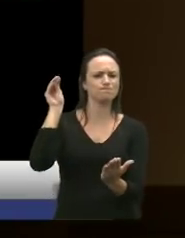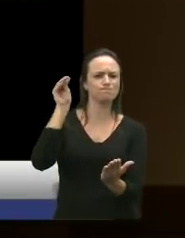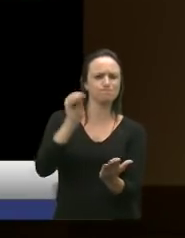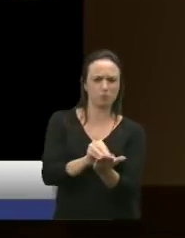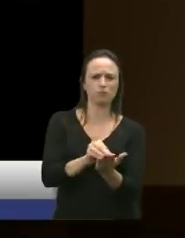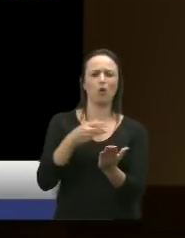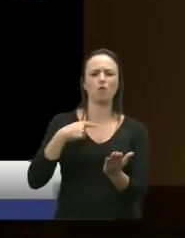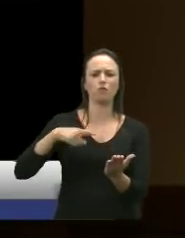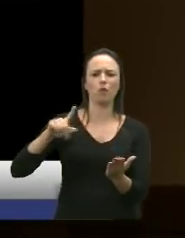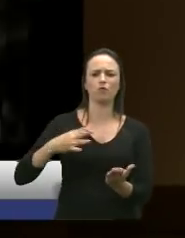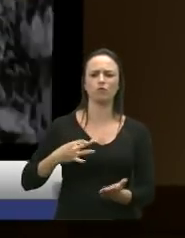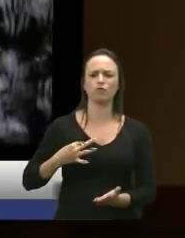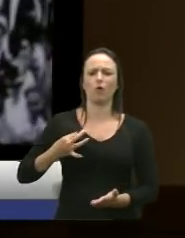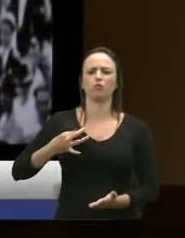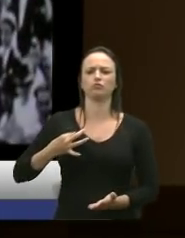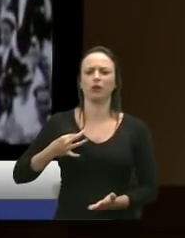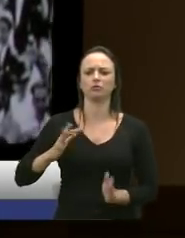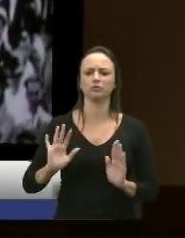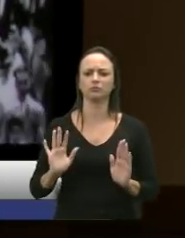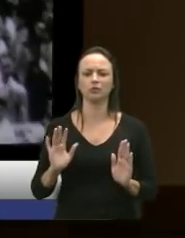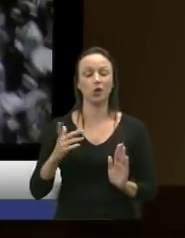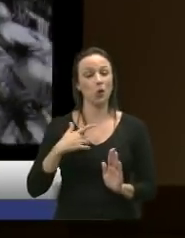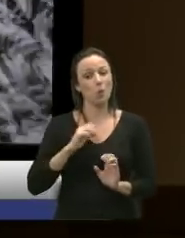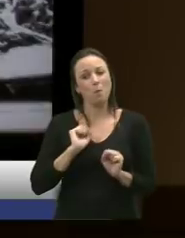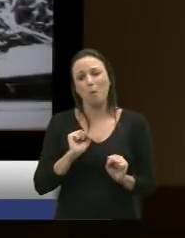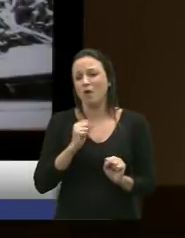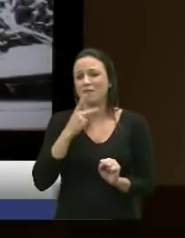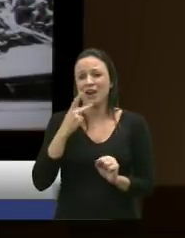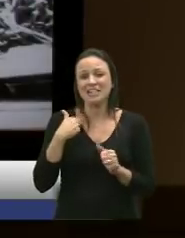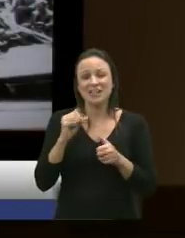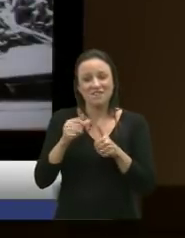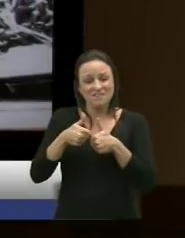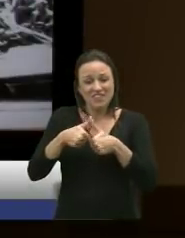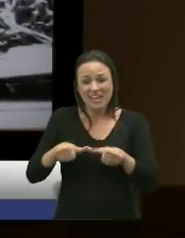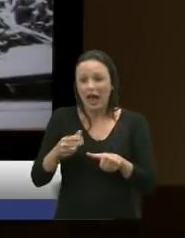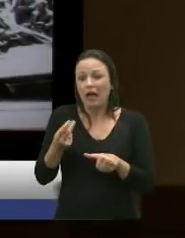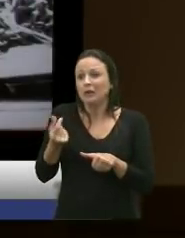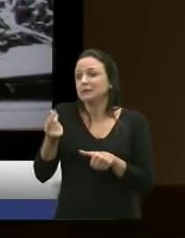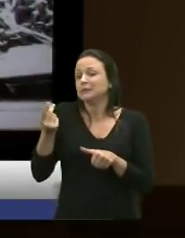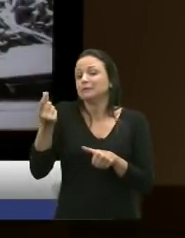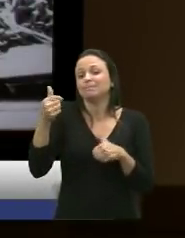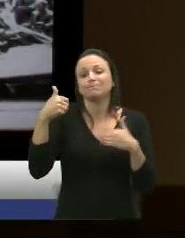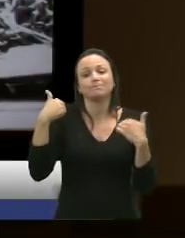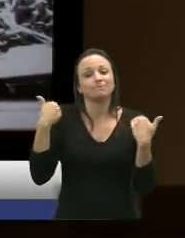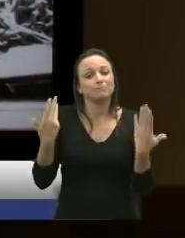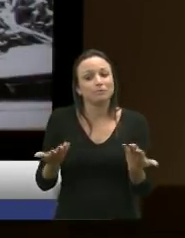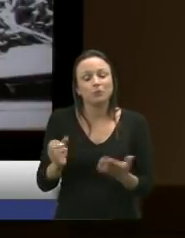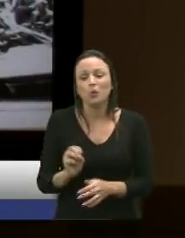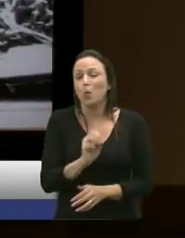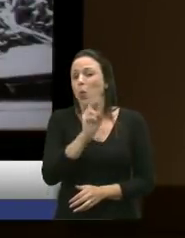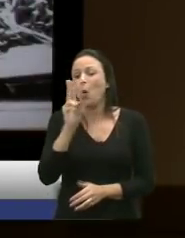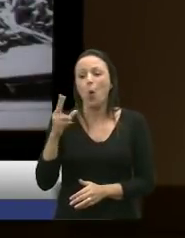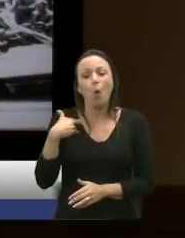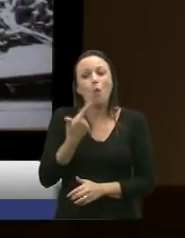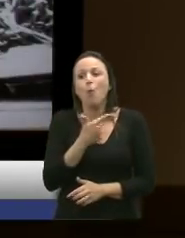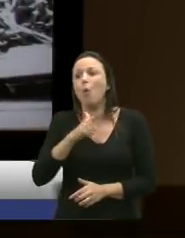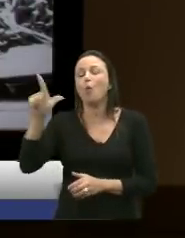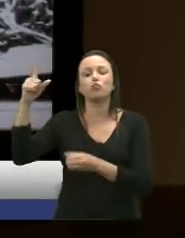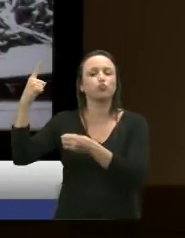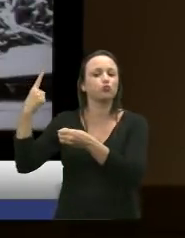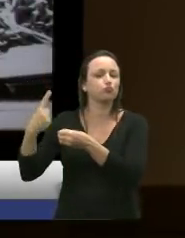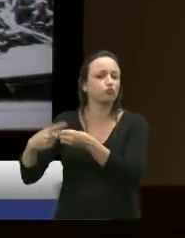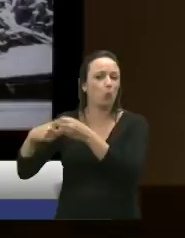voluntário. Não posso dizer com certeza se ficarei aqui por muito tempo, ou terei que seguir logo para algum